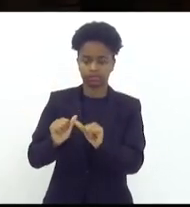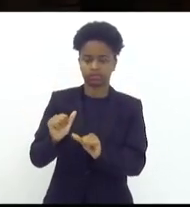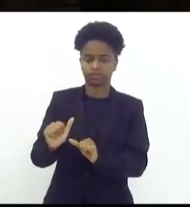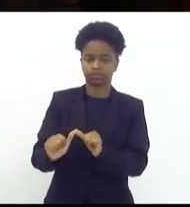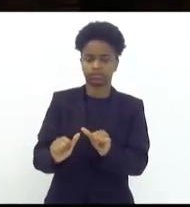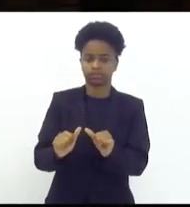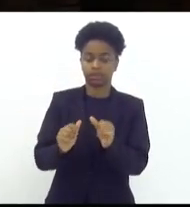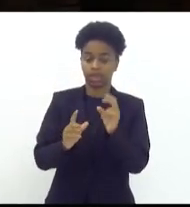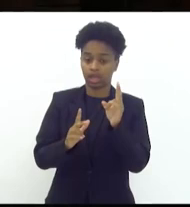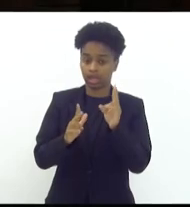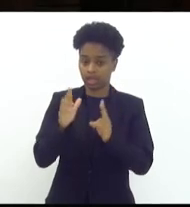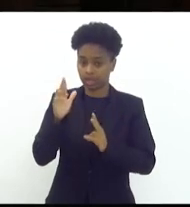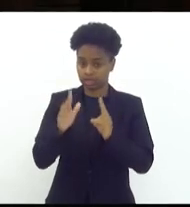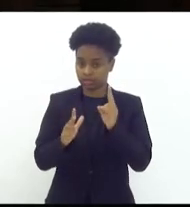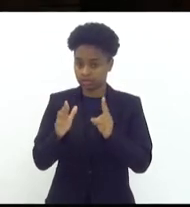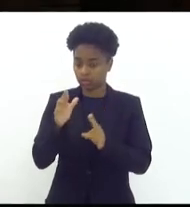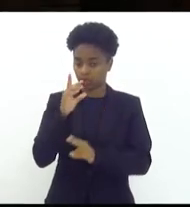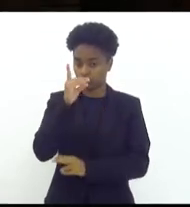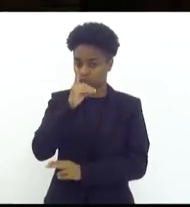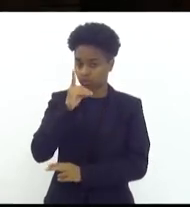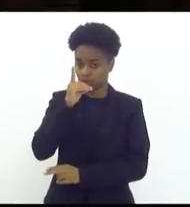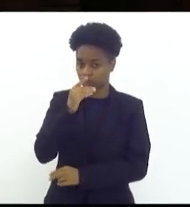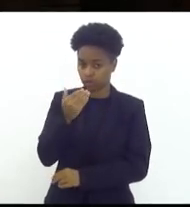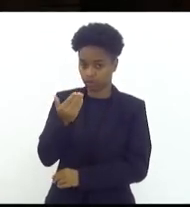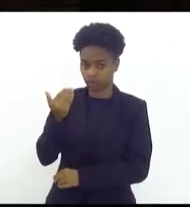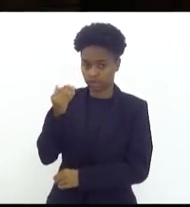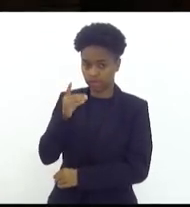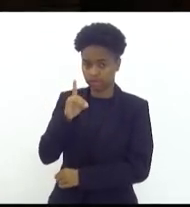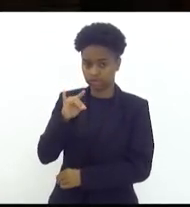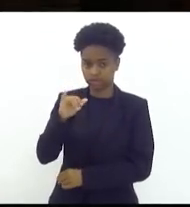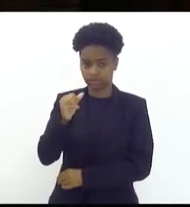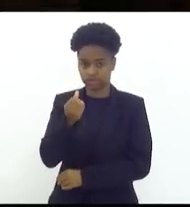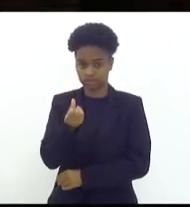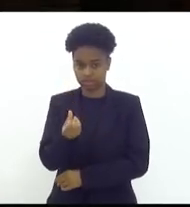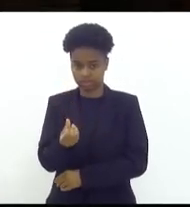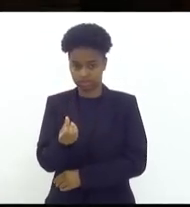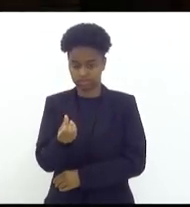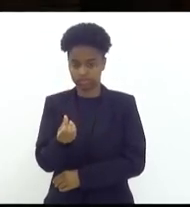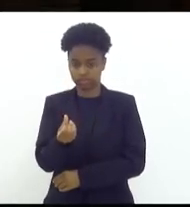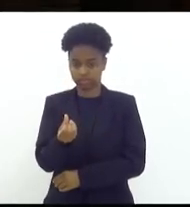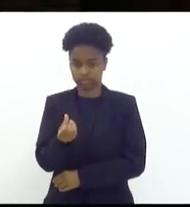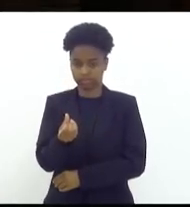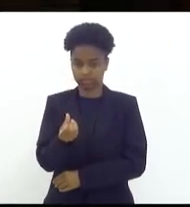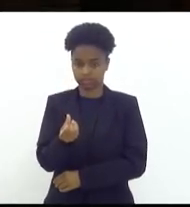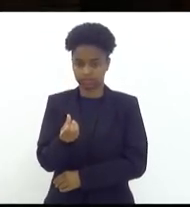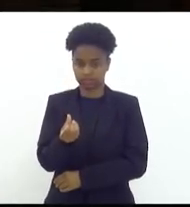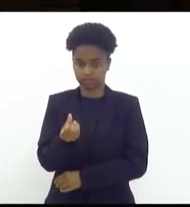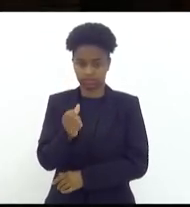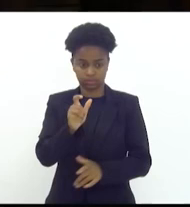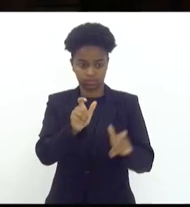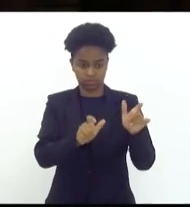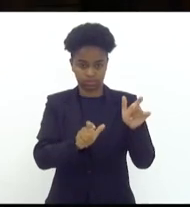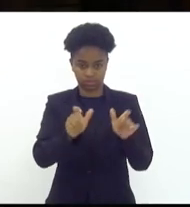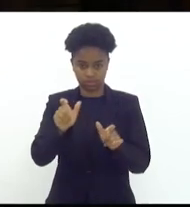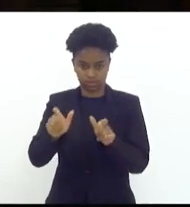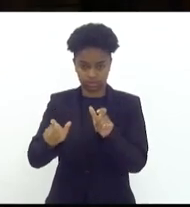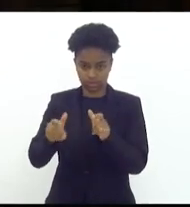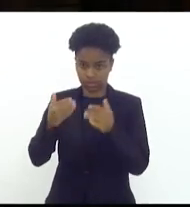na edição deste domingo dia 6 as apresentadoras